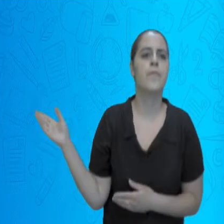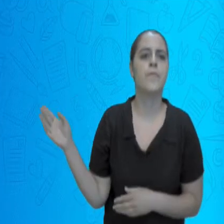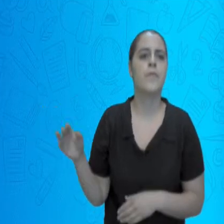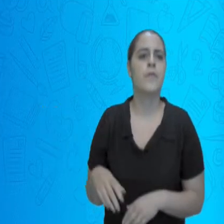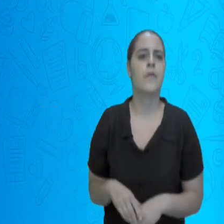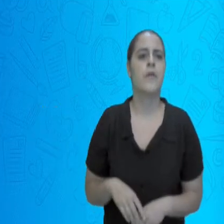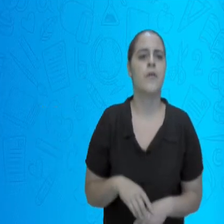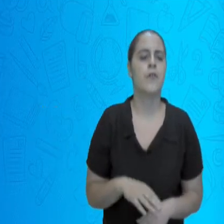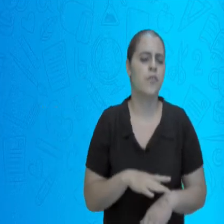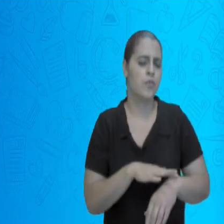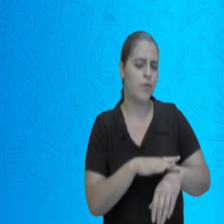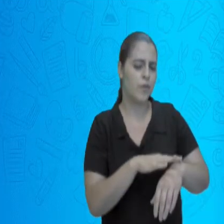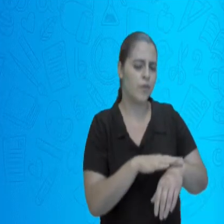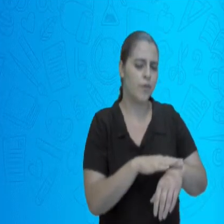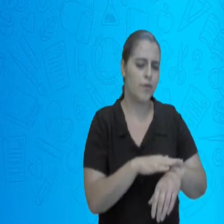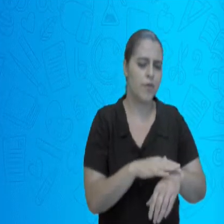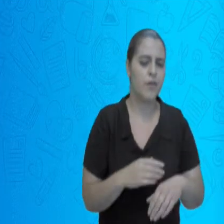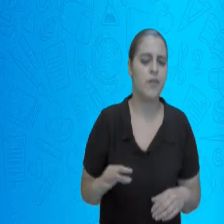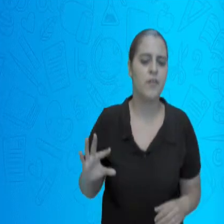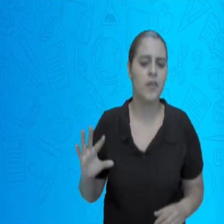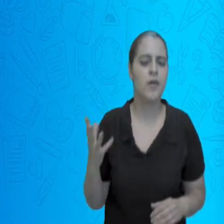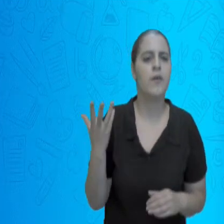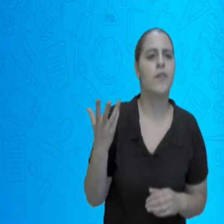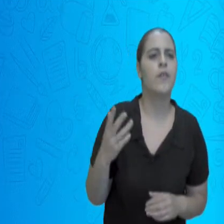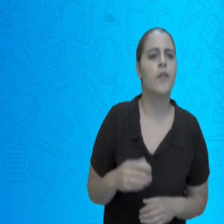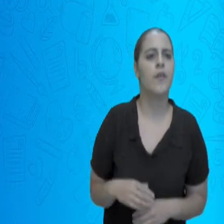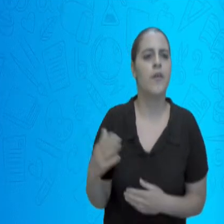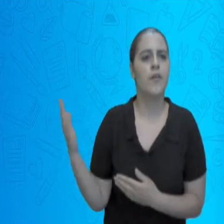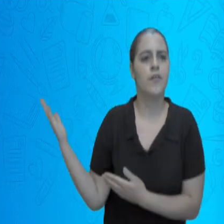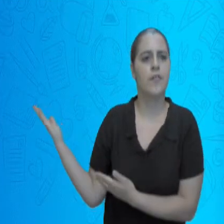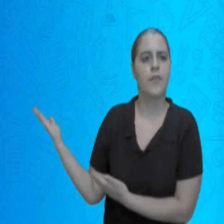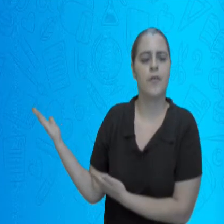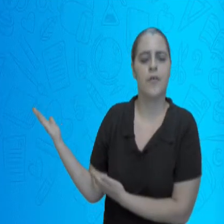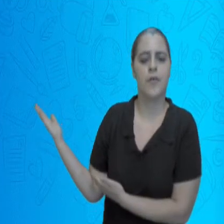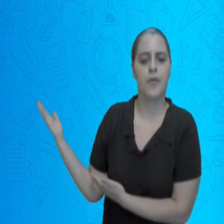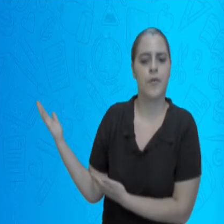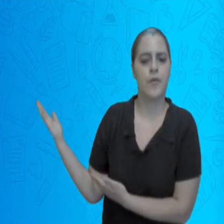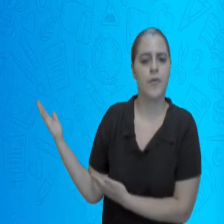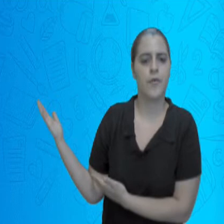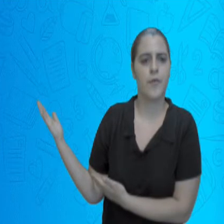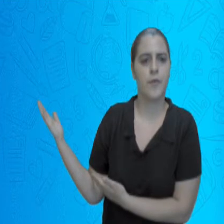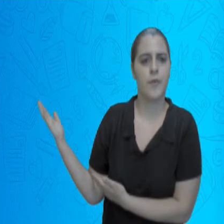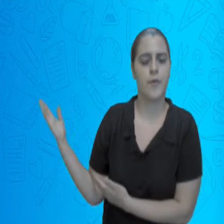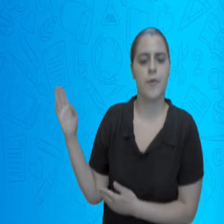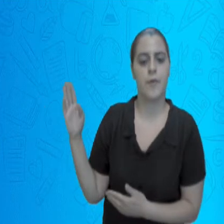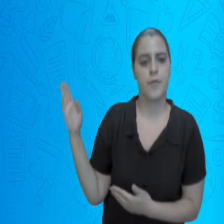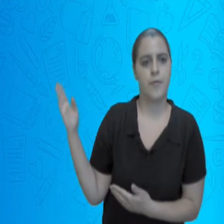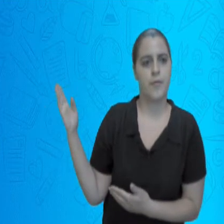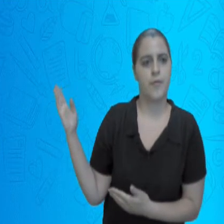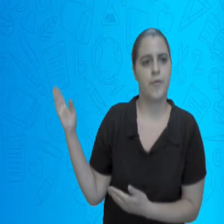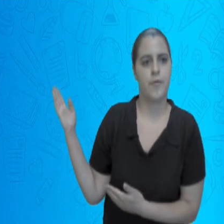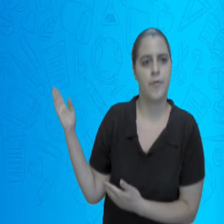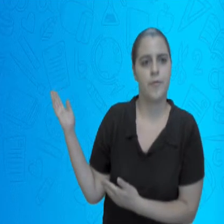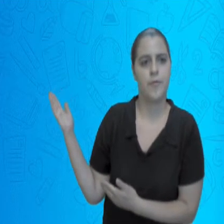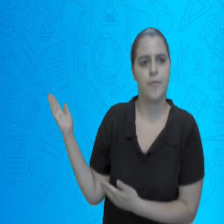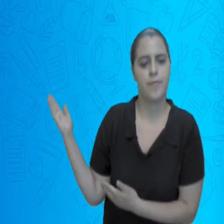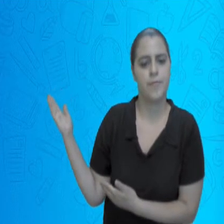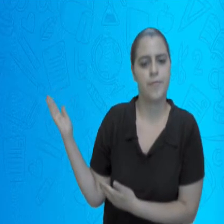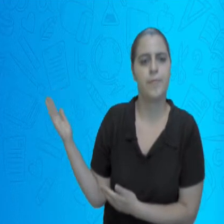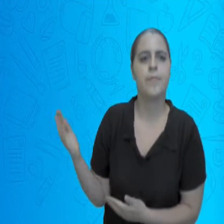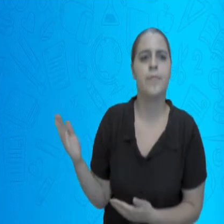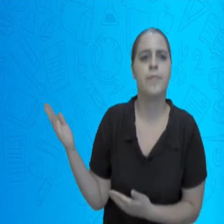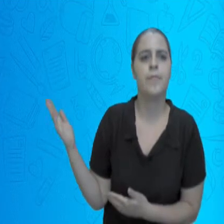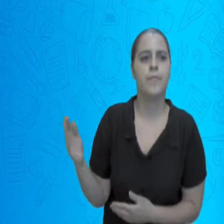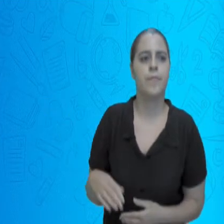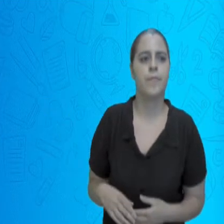doenças provocadas pelos protozoários, a doença de Chagas, que é pelo barbeiro, e a leishmania,